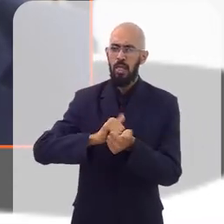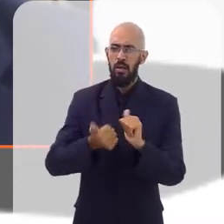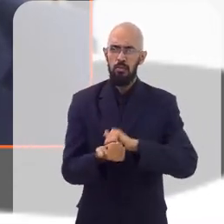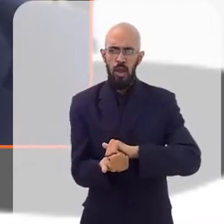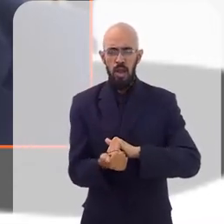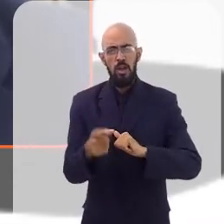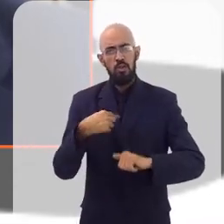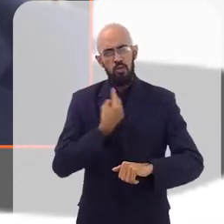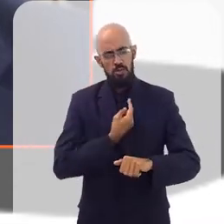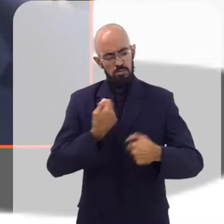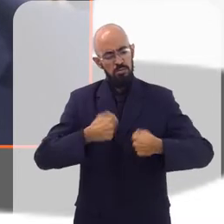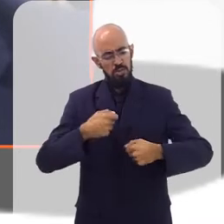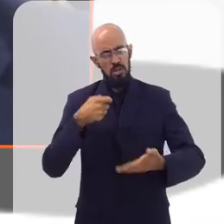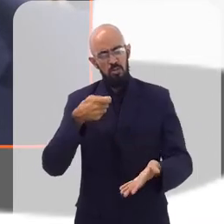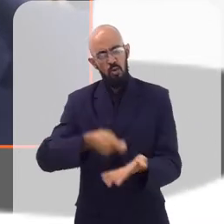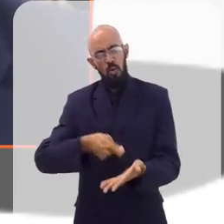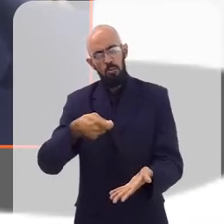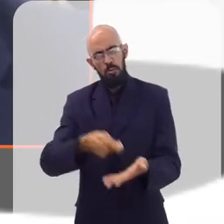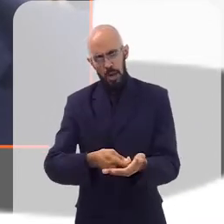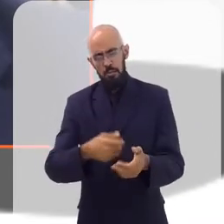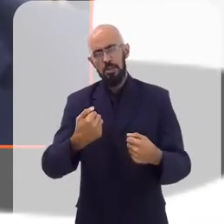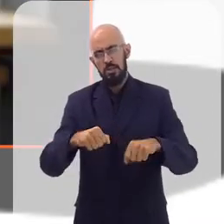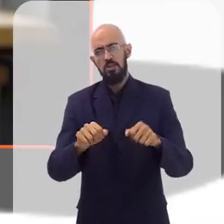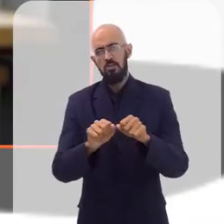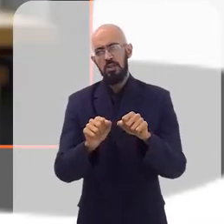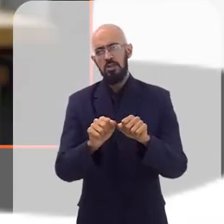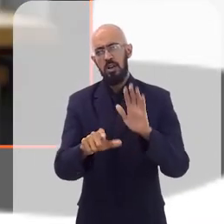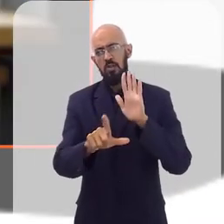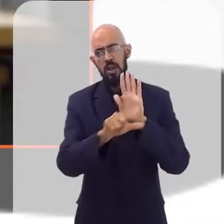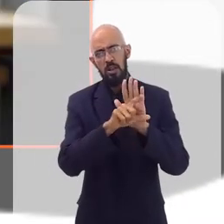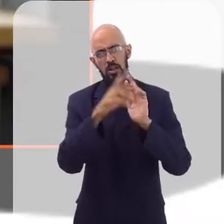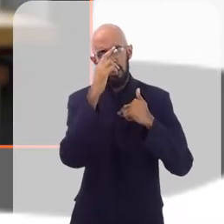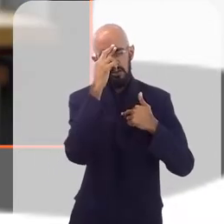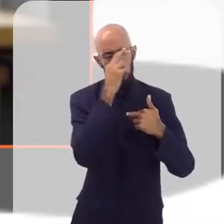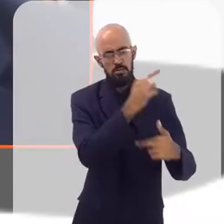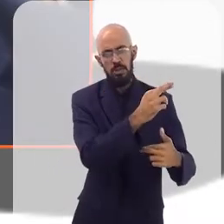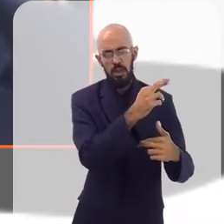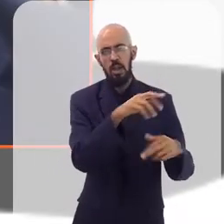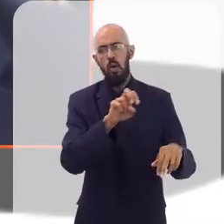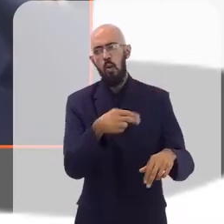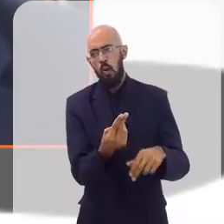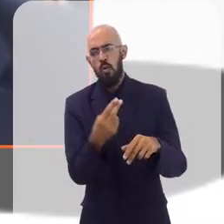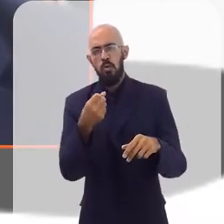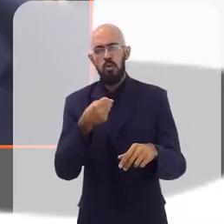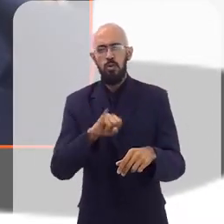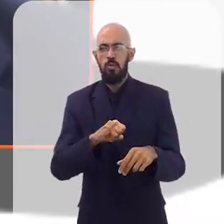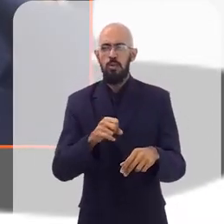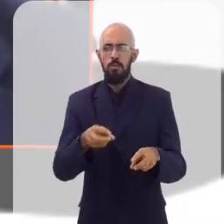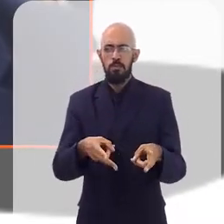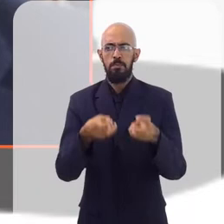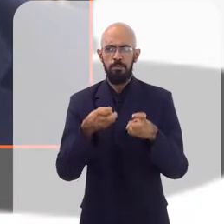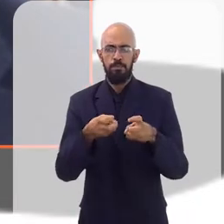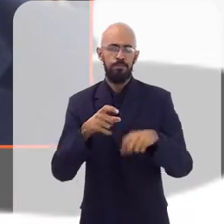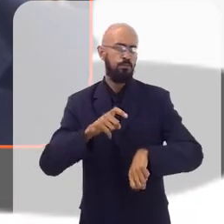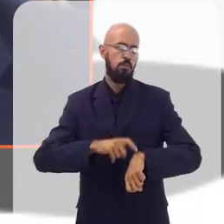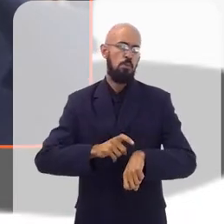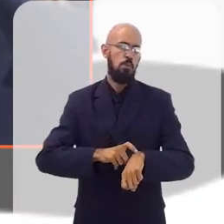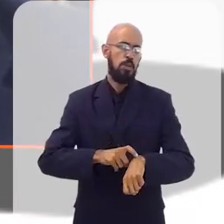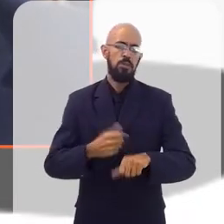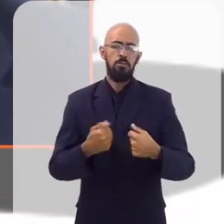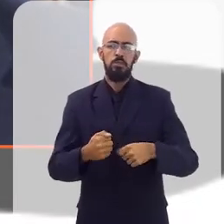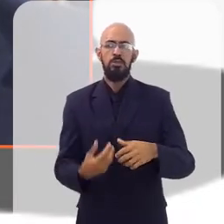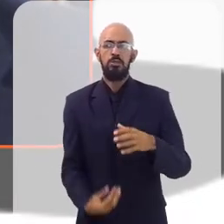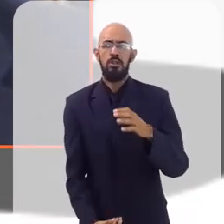É a gente tem que cobrar a gente tem que fazer com as leis sejam cumpridas ou você vê alguns algum